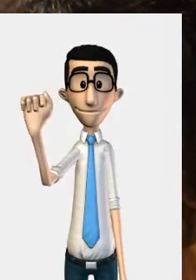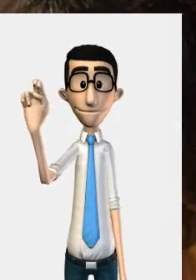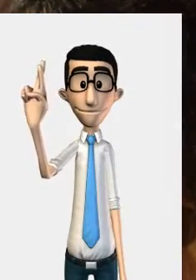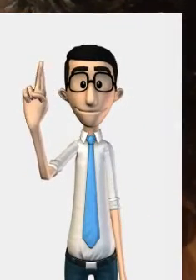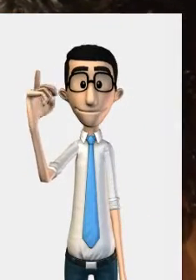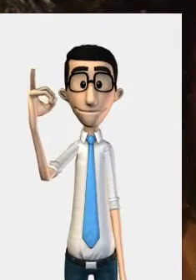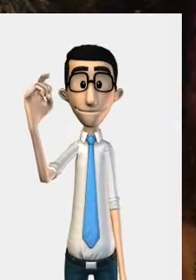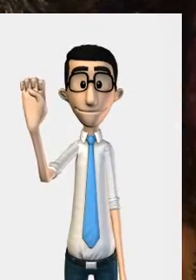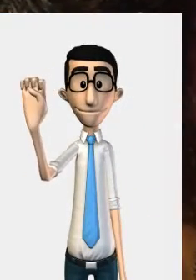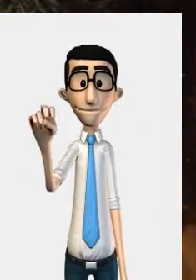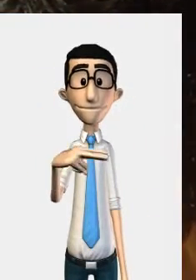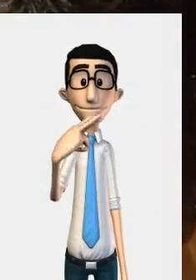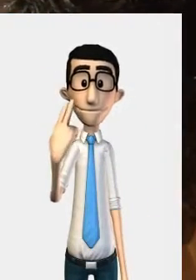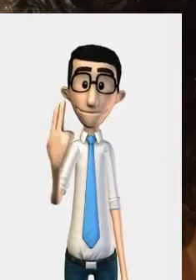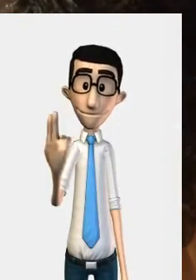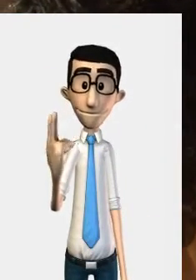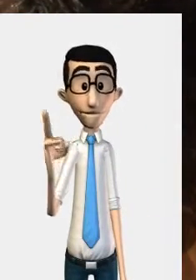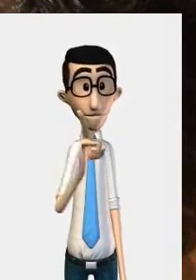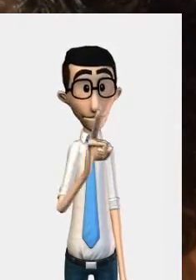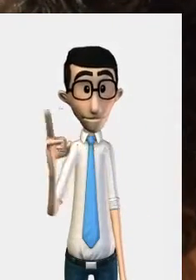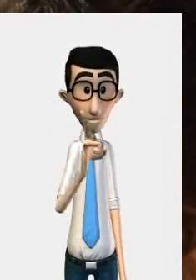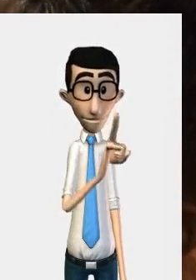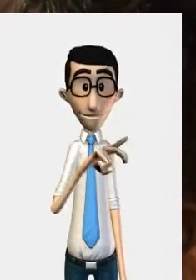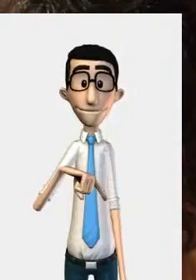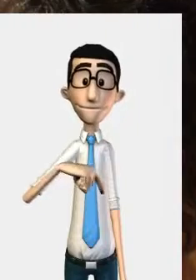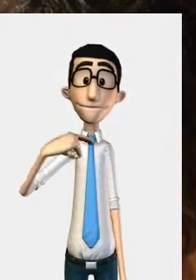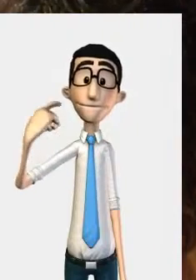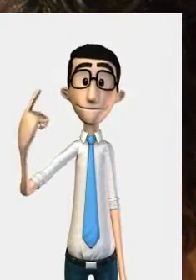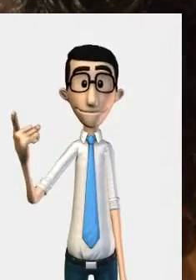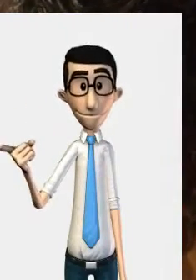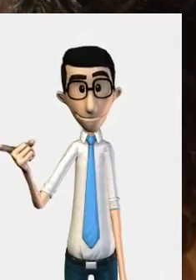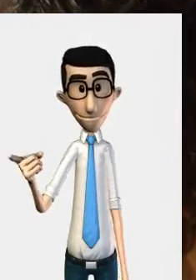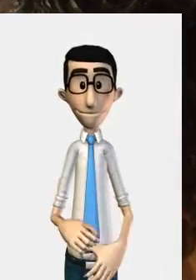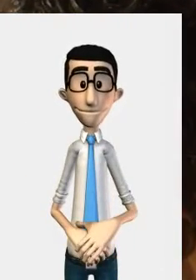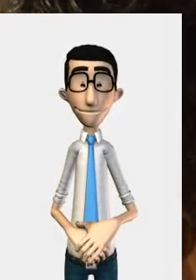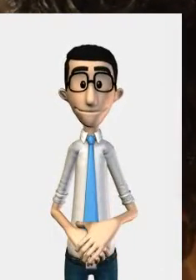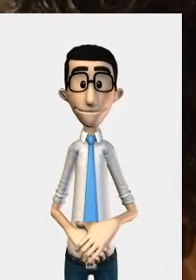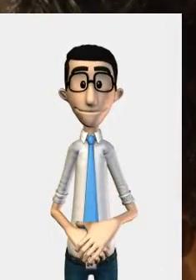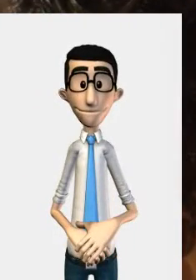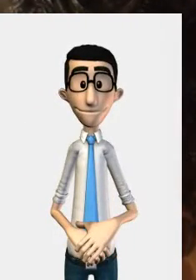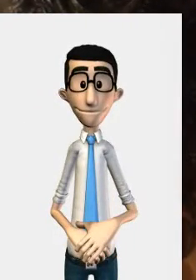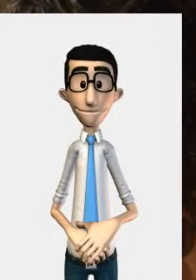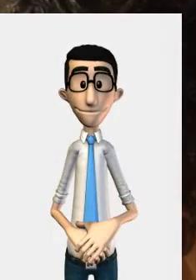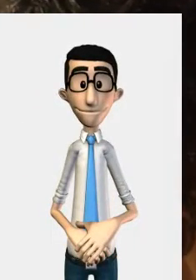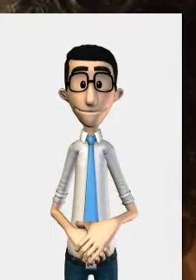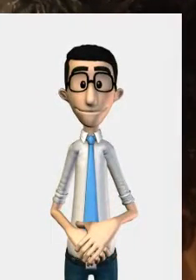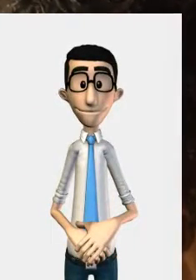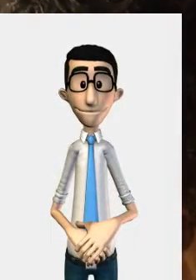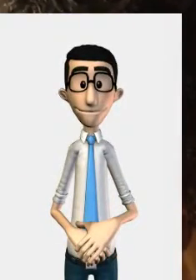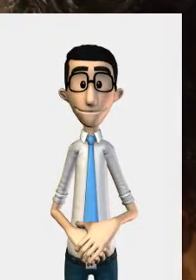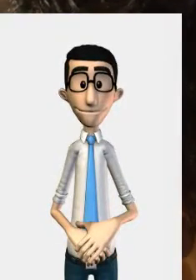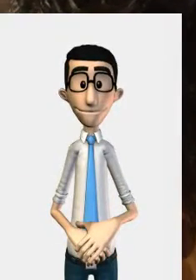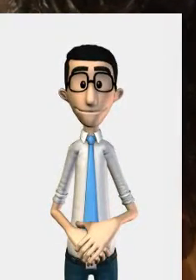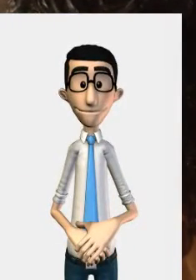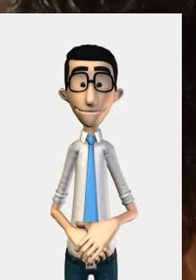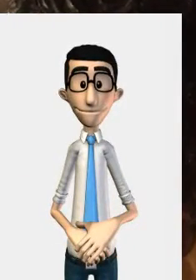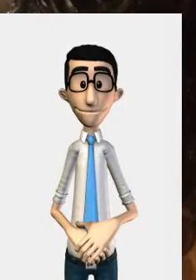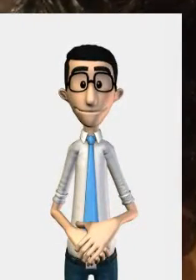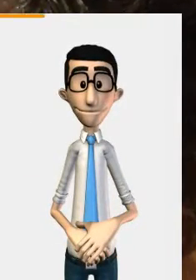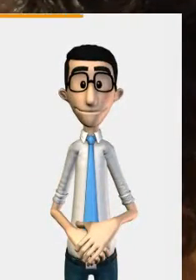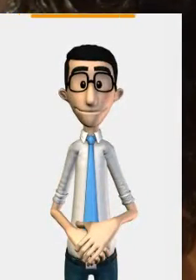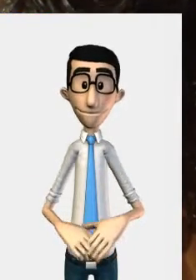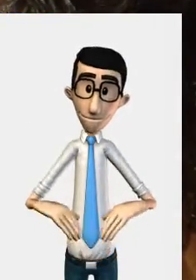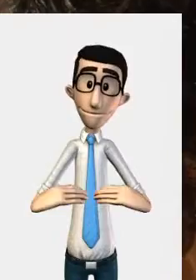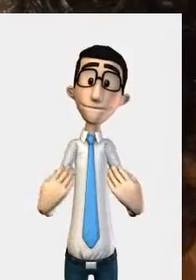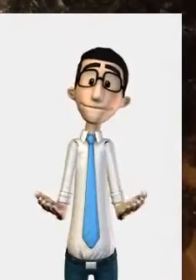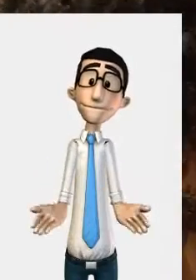autônoma. Então o visual é sempre positivo e muito bem-vindo por causa do nível de independência que a gente está querendo